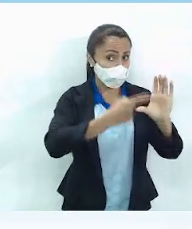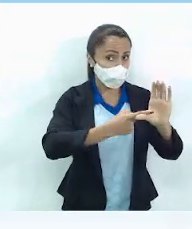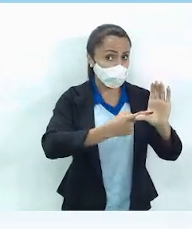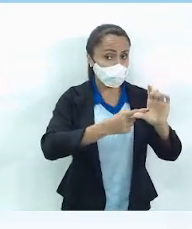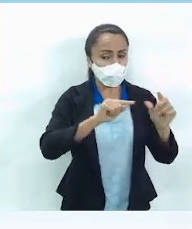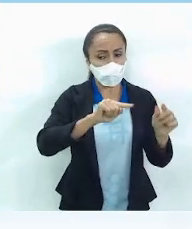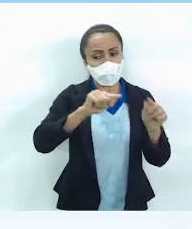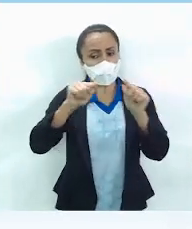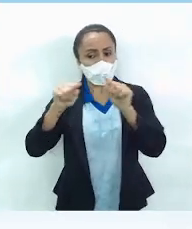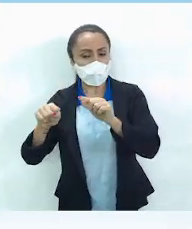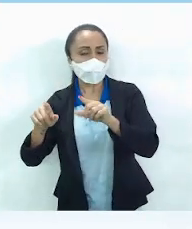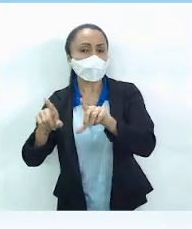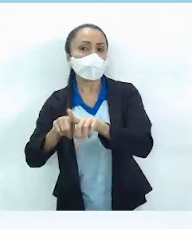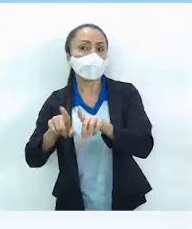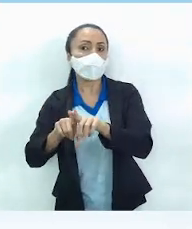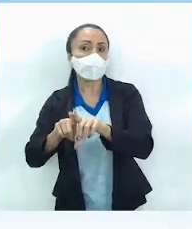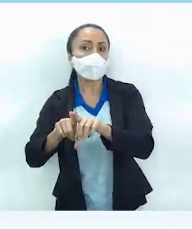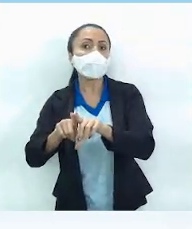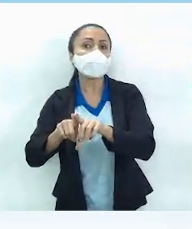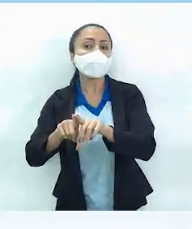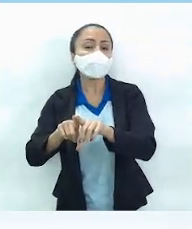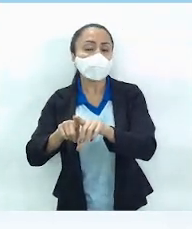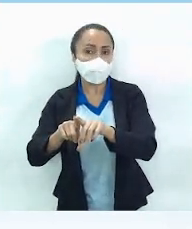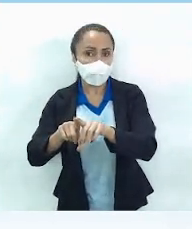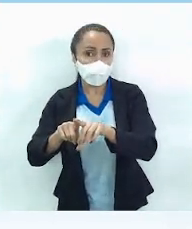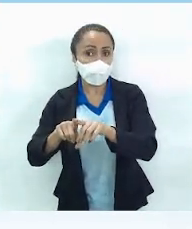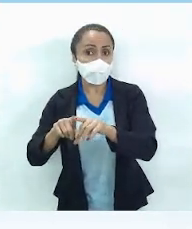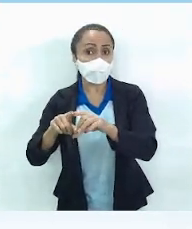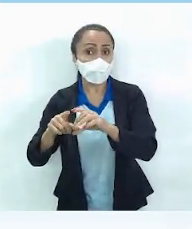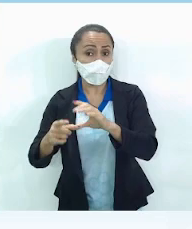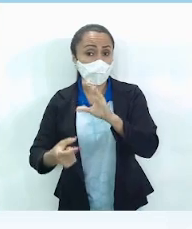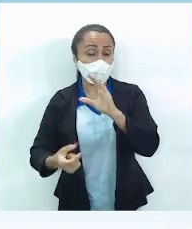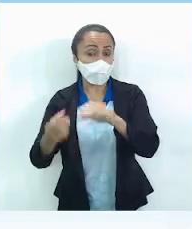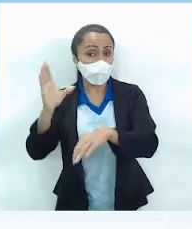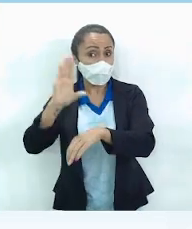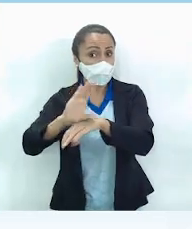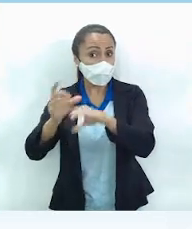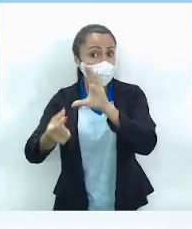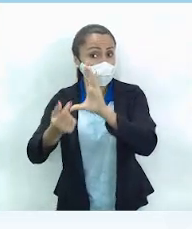político, mas principalmente o capitalismo,